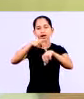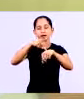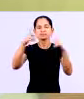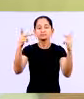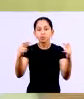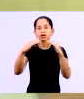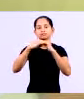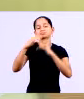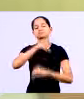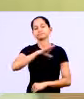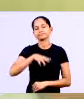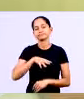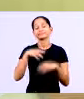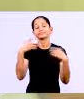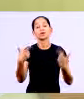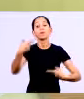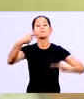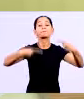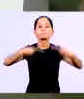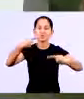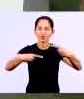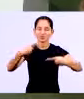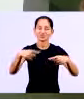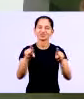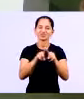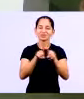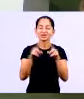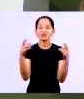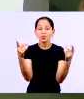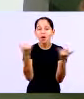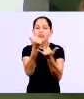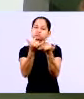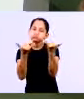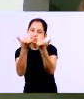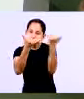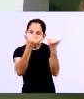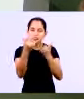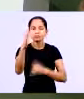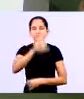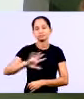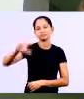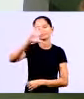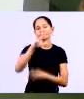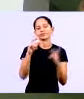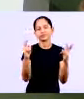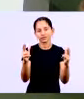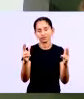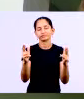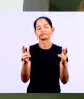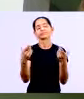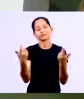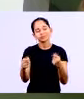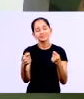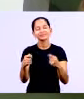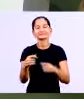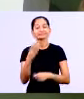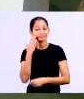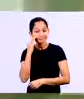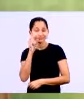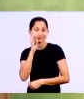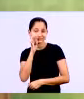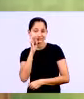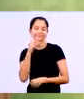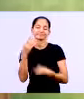língua portuguesa. Questões políticas também para dar um maior prestígio para a língua. Certo, professora Tayane?